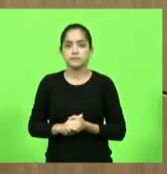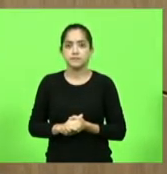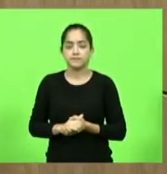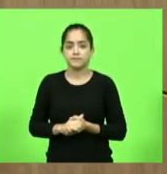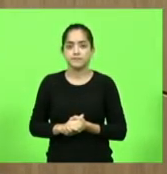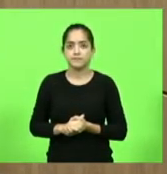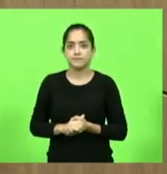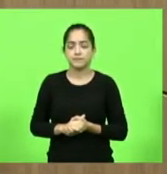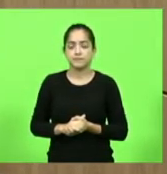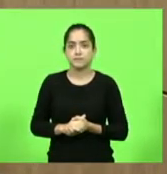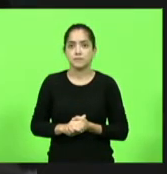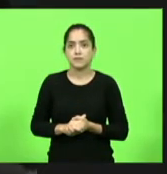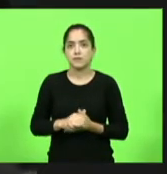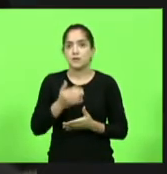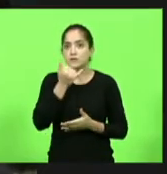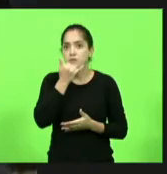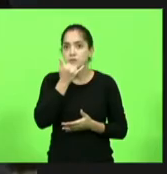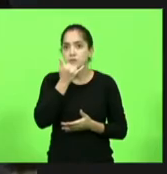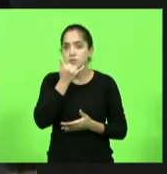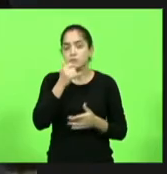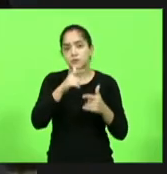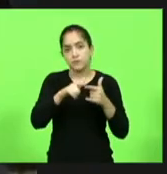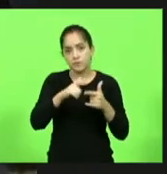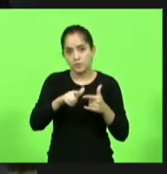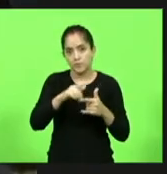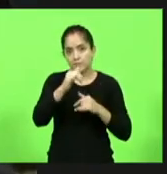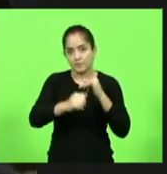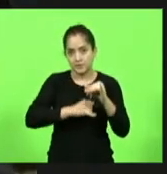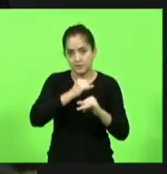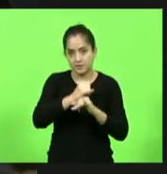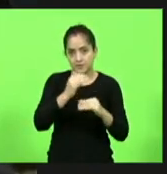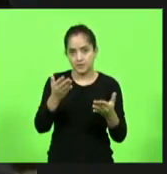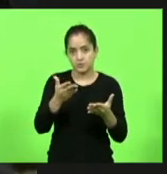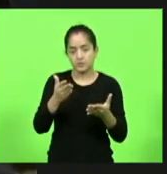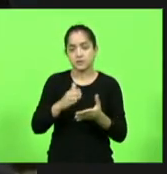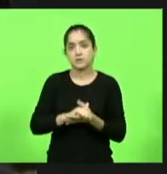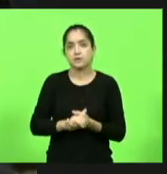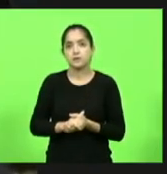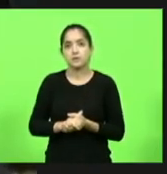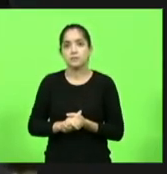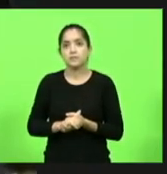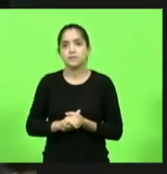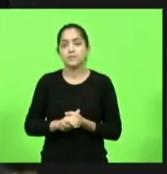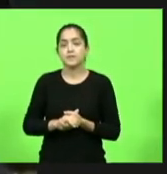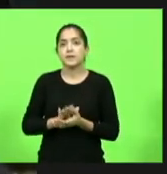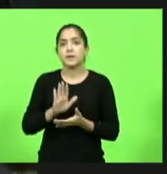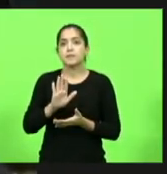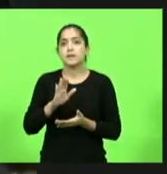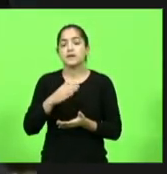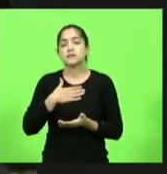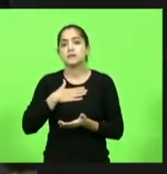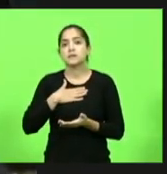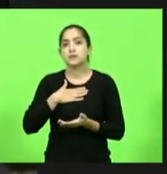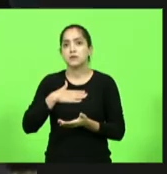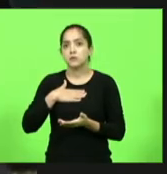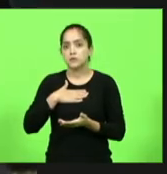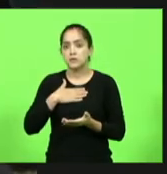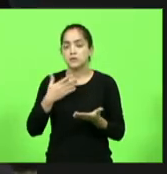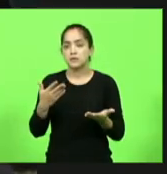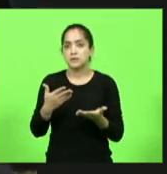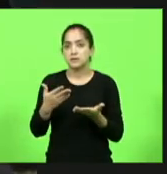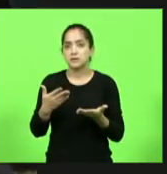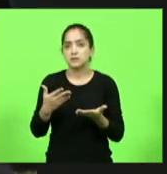Desculpa, senhor presidente, senhores deputados, teve um problema na minha internet aqui, mas eu gostaria de manifestar